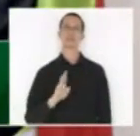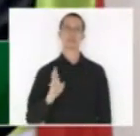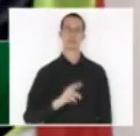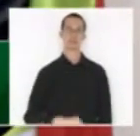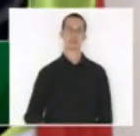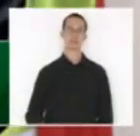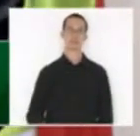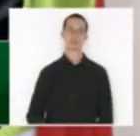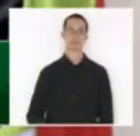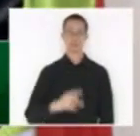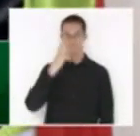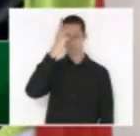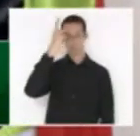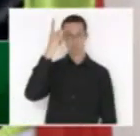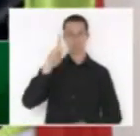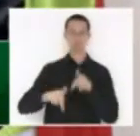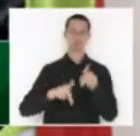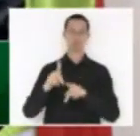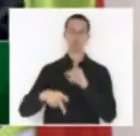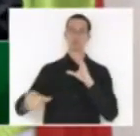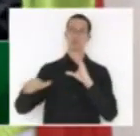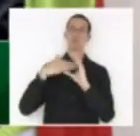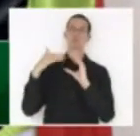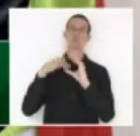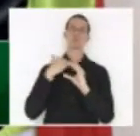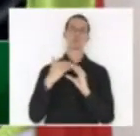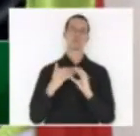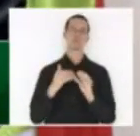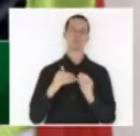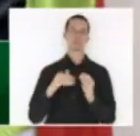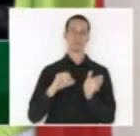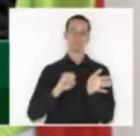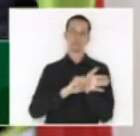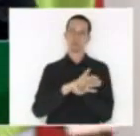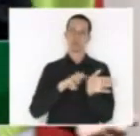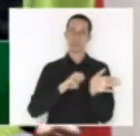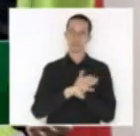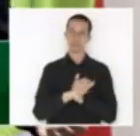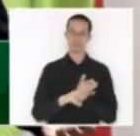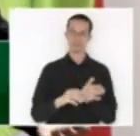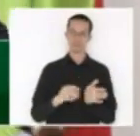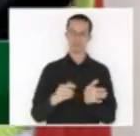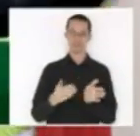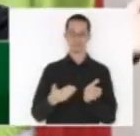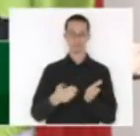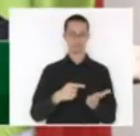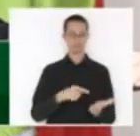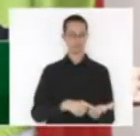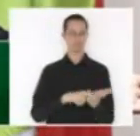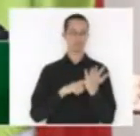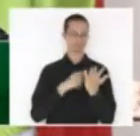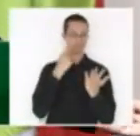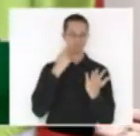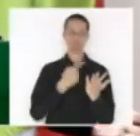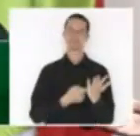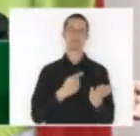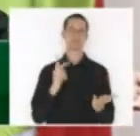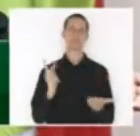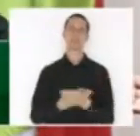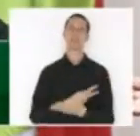Porque a população olha na transparência, não aceita, compartilha e mostra que está errado isso